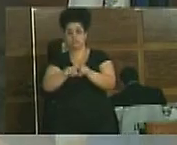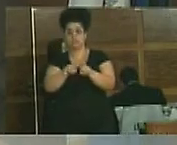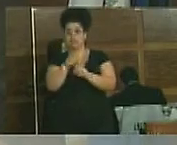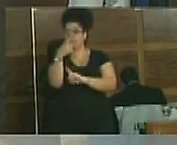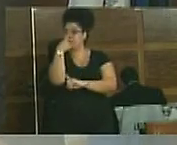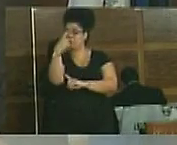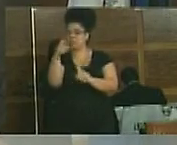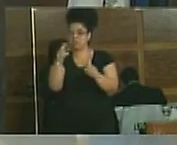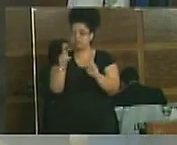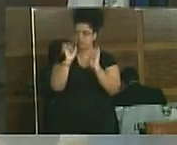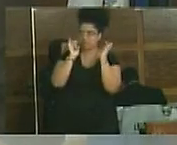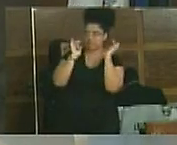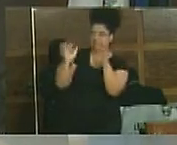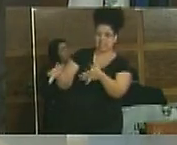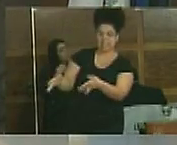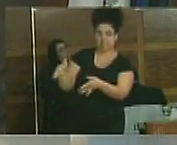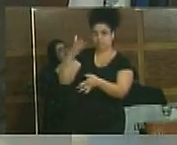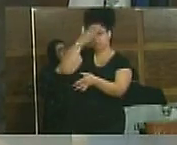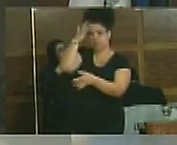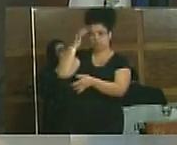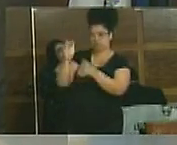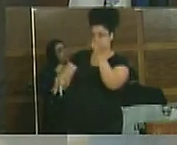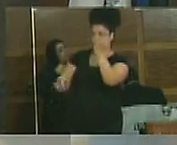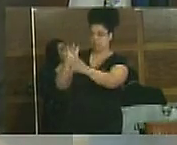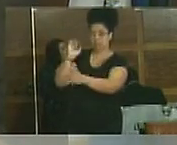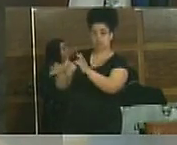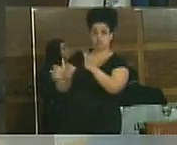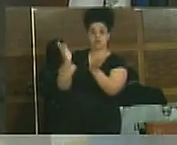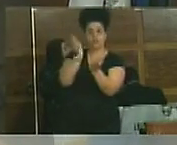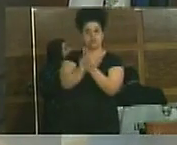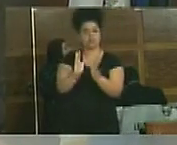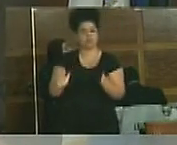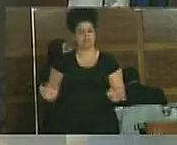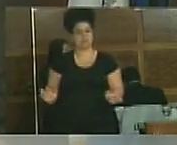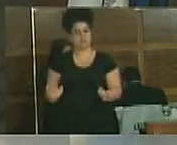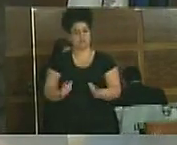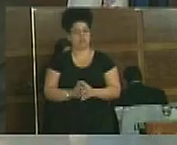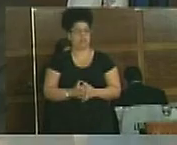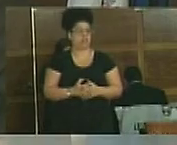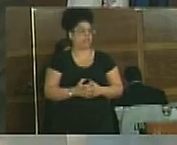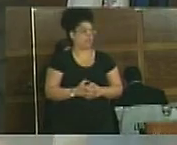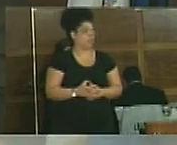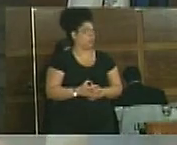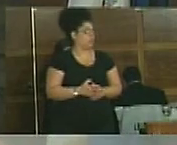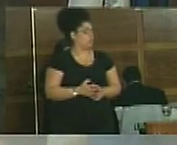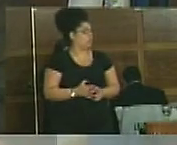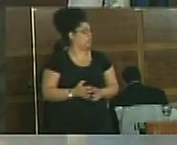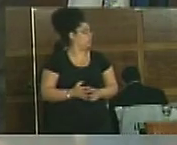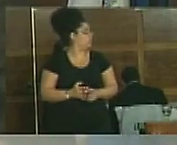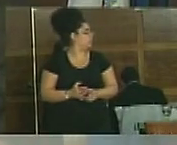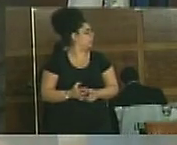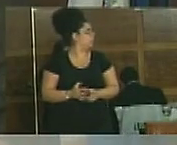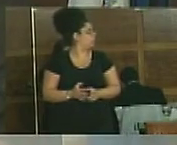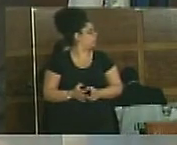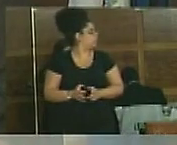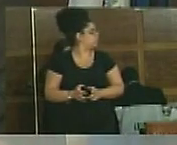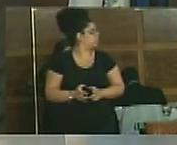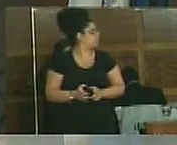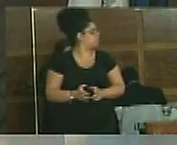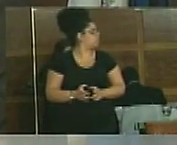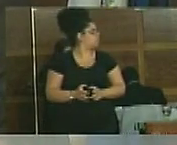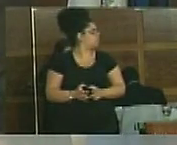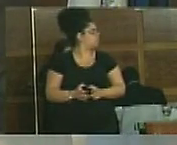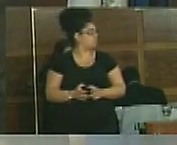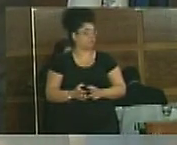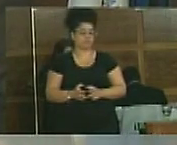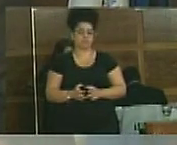que, infelizmente, muitos moradores não entendem que ele é responsável pelo lixo que ele produz. E ele tem que